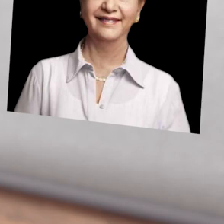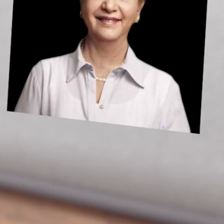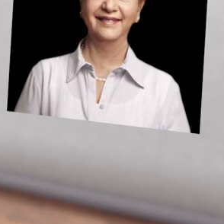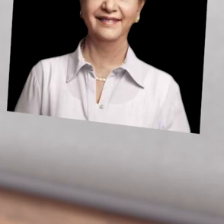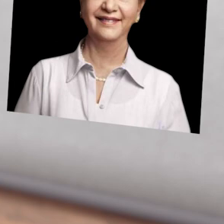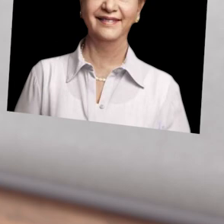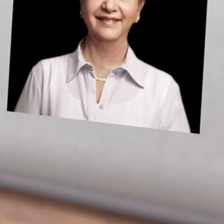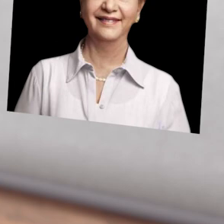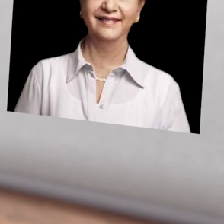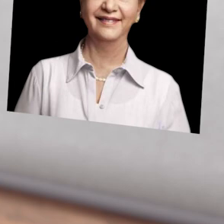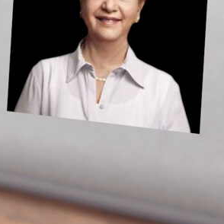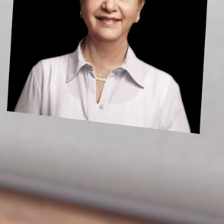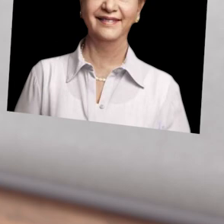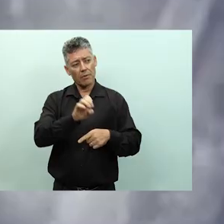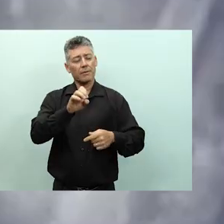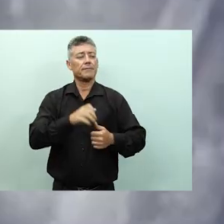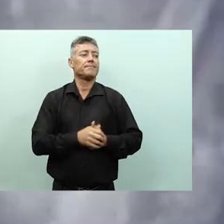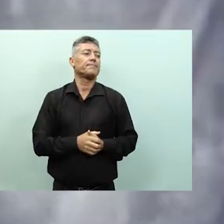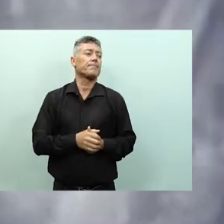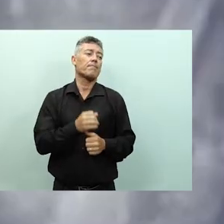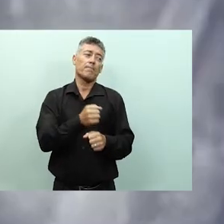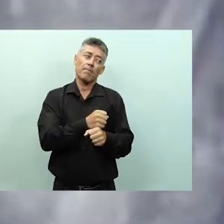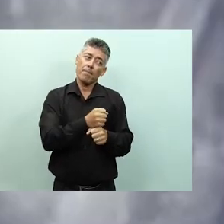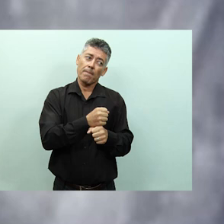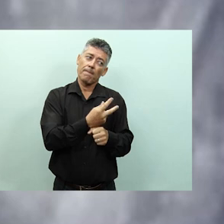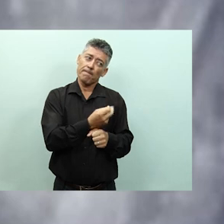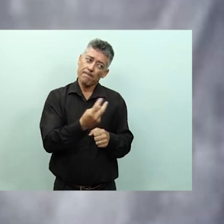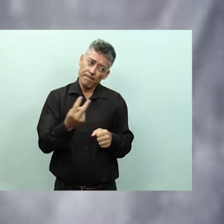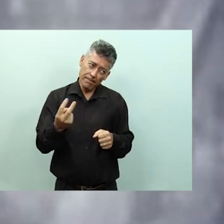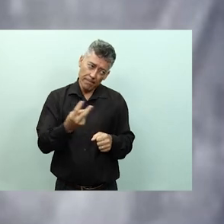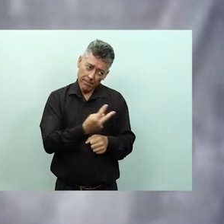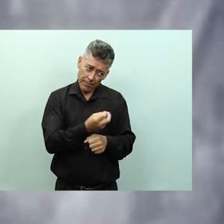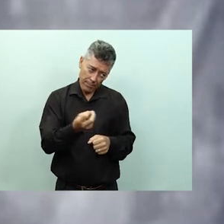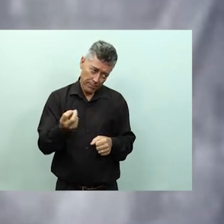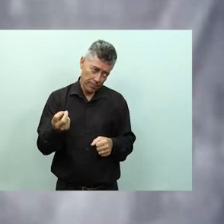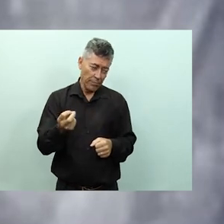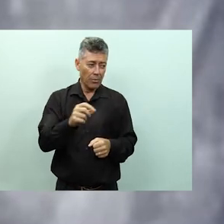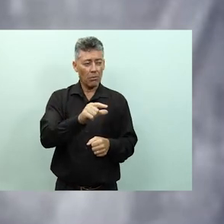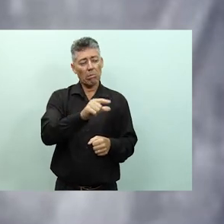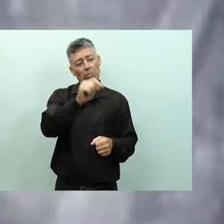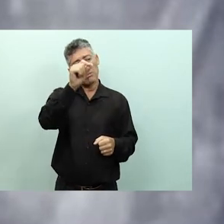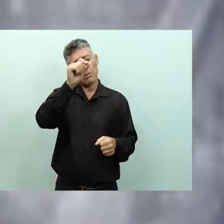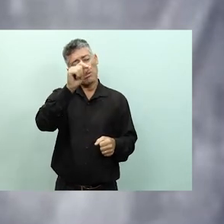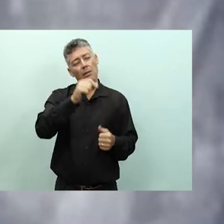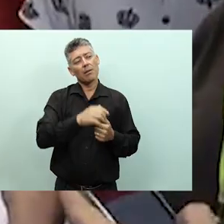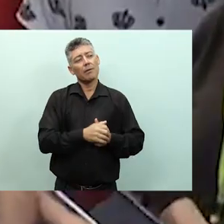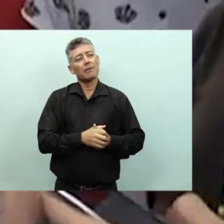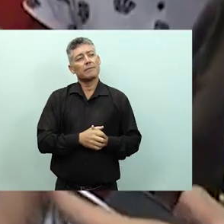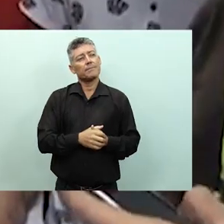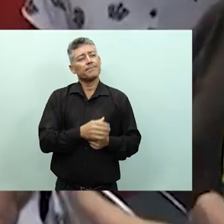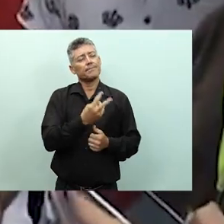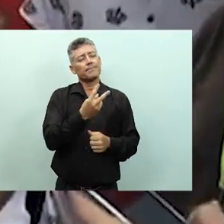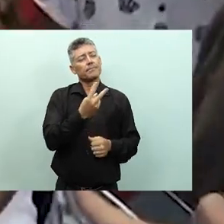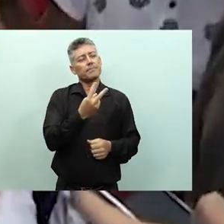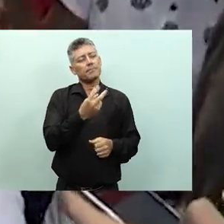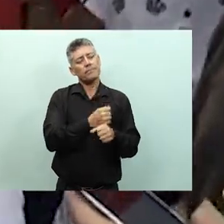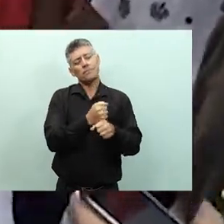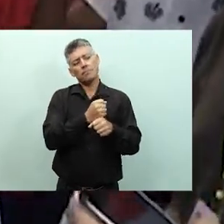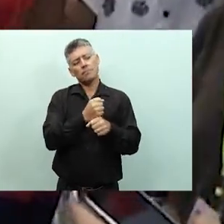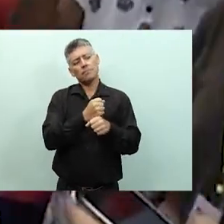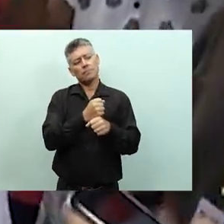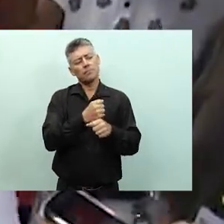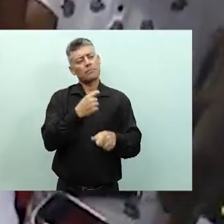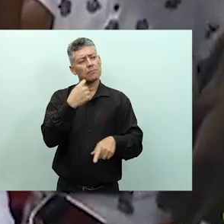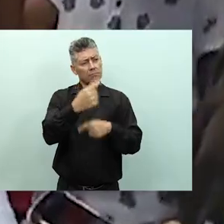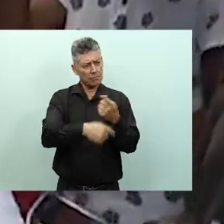depois governadora do estado. No ano 2000, Vilma foi reeleita como prefeita de Natal. 2 anos após a